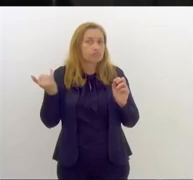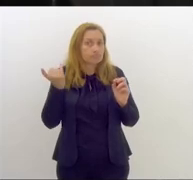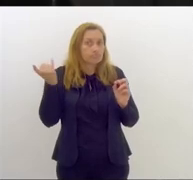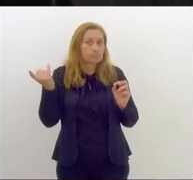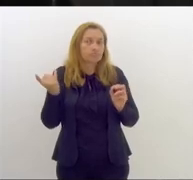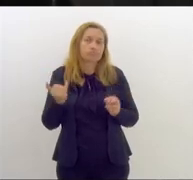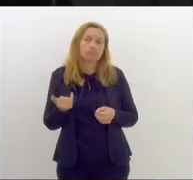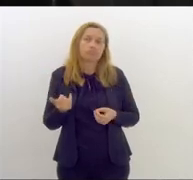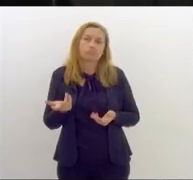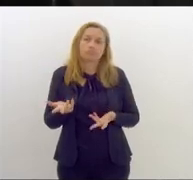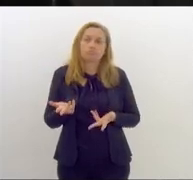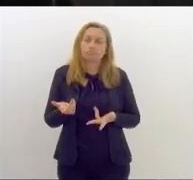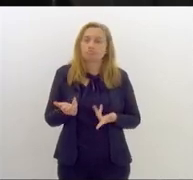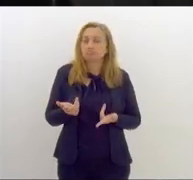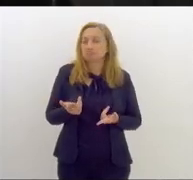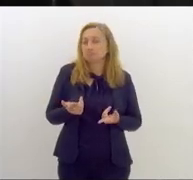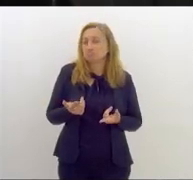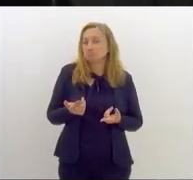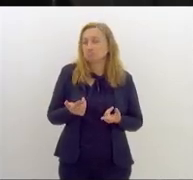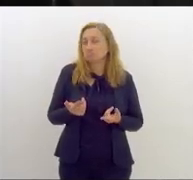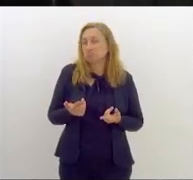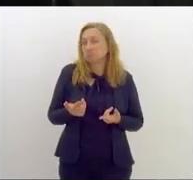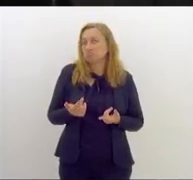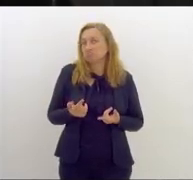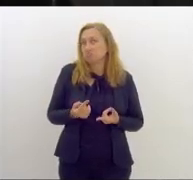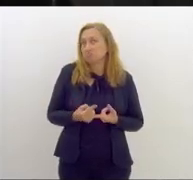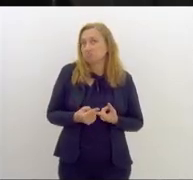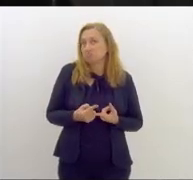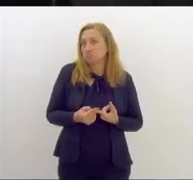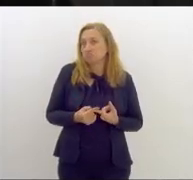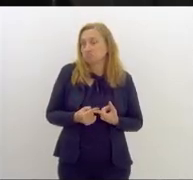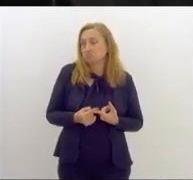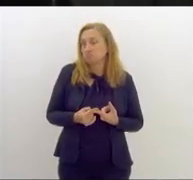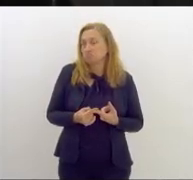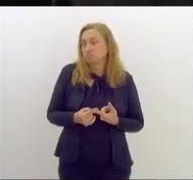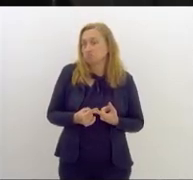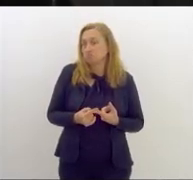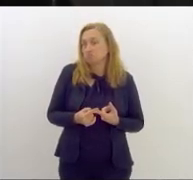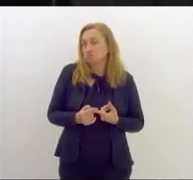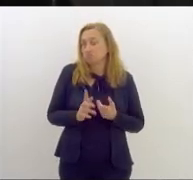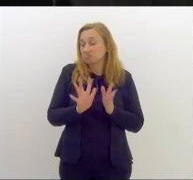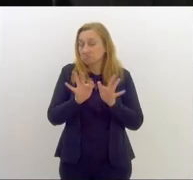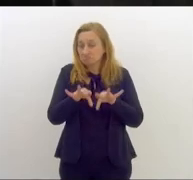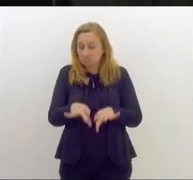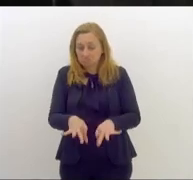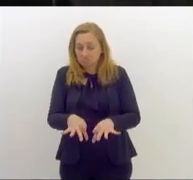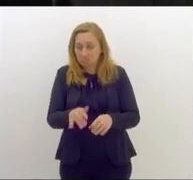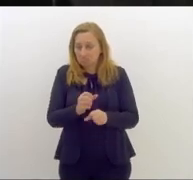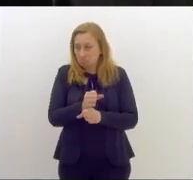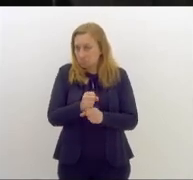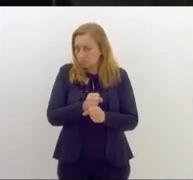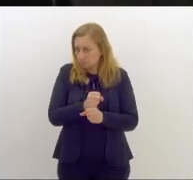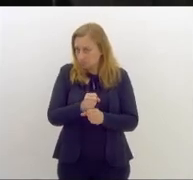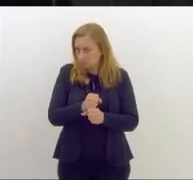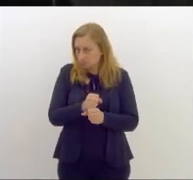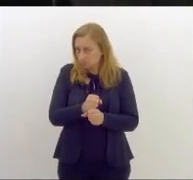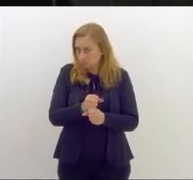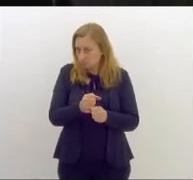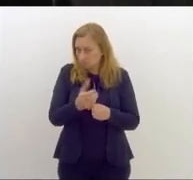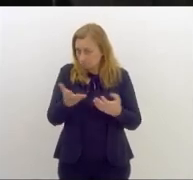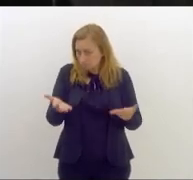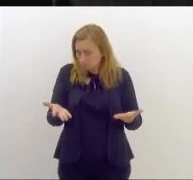e não é porque estamos findando este